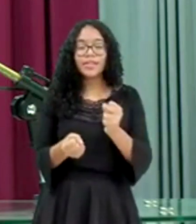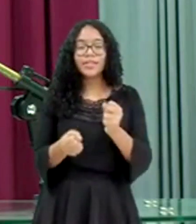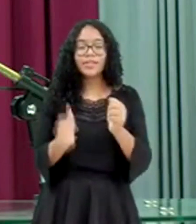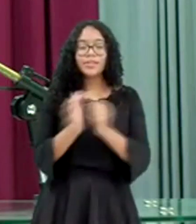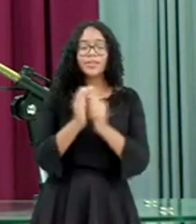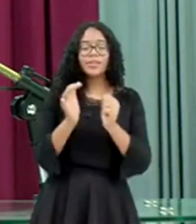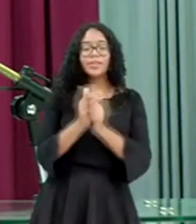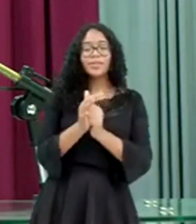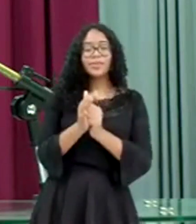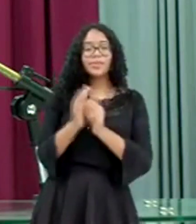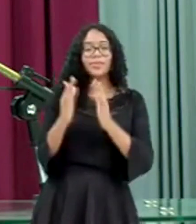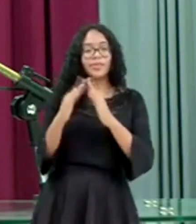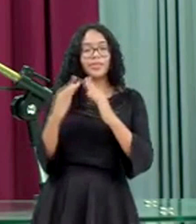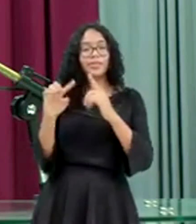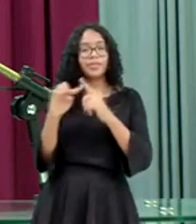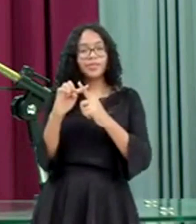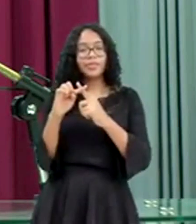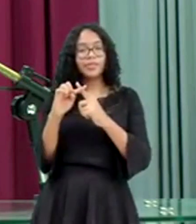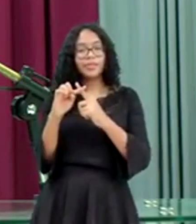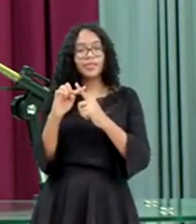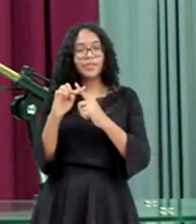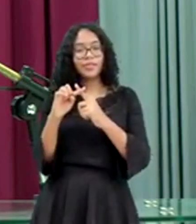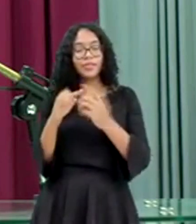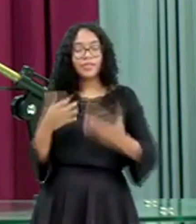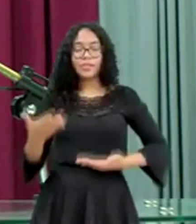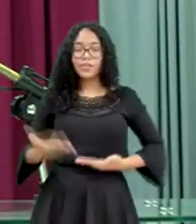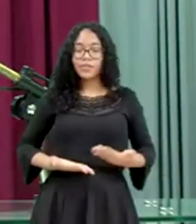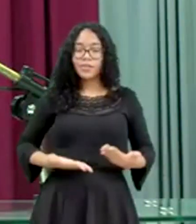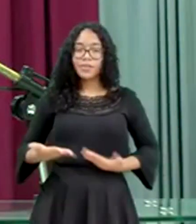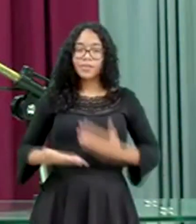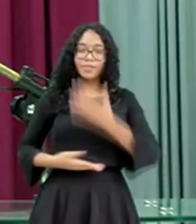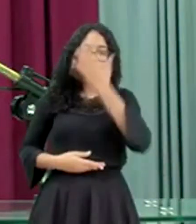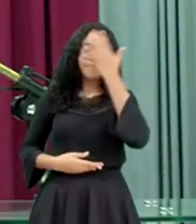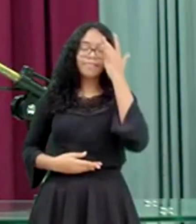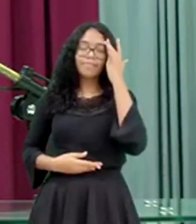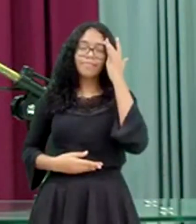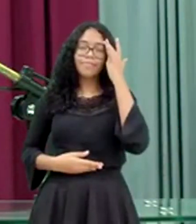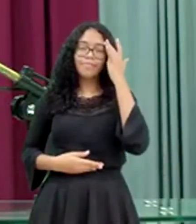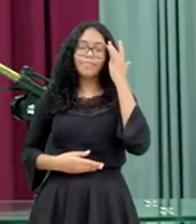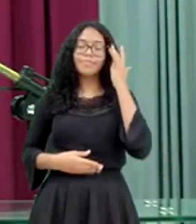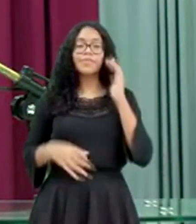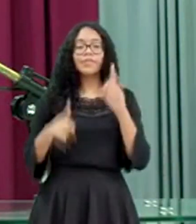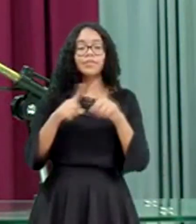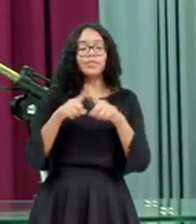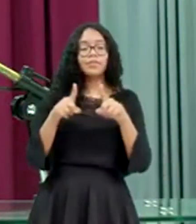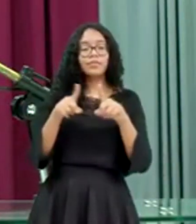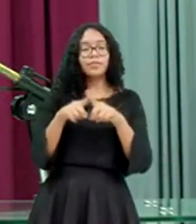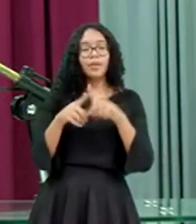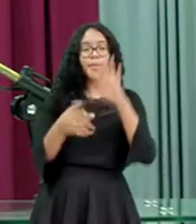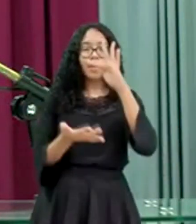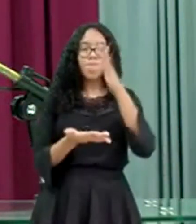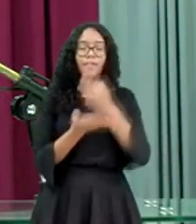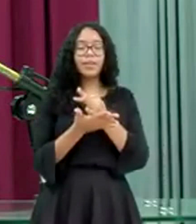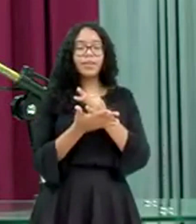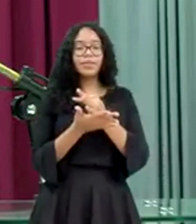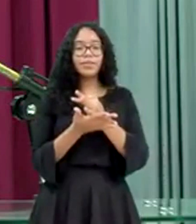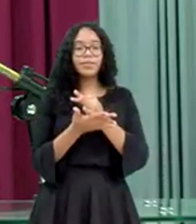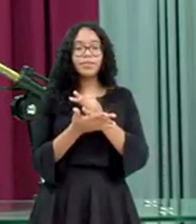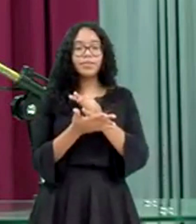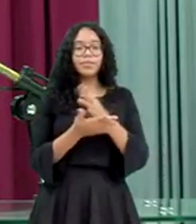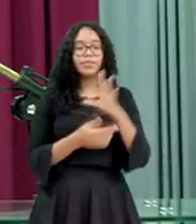Ele ouve a oração dos seus servos, e Ele ouve a fé. Deus não ouve o